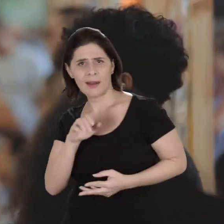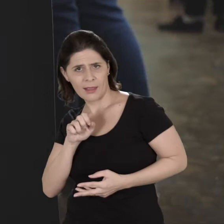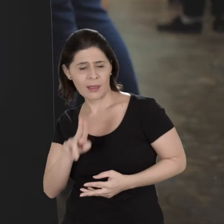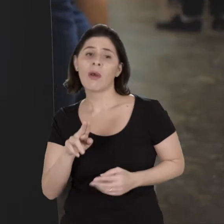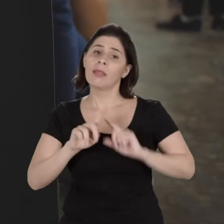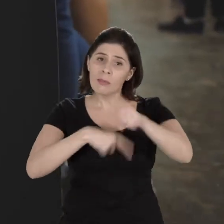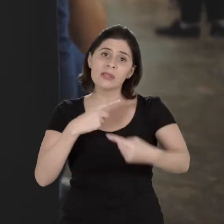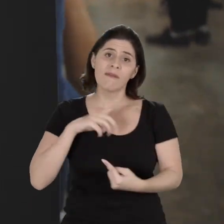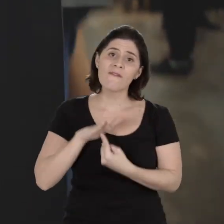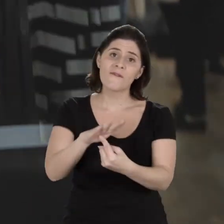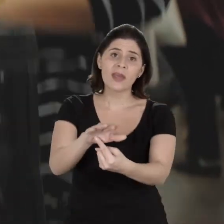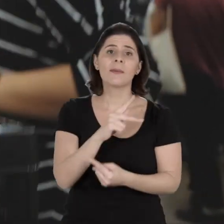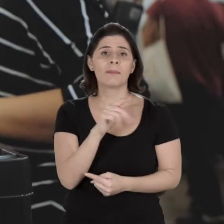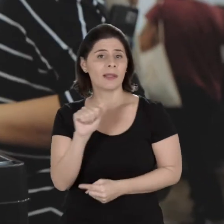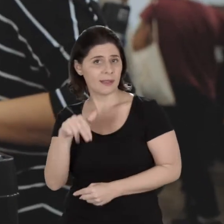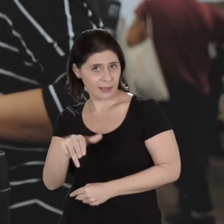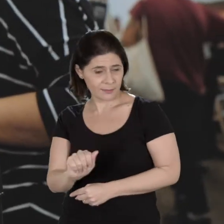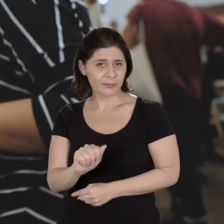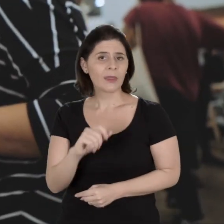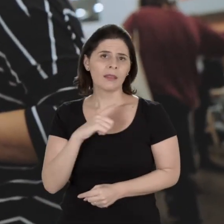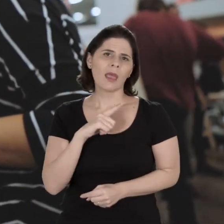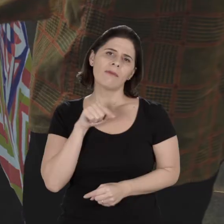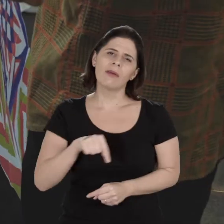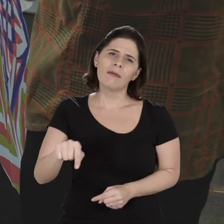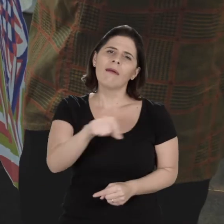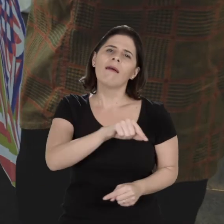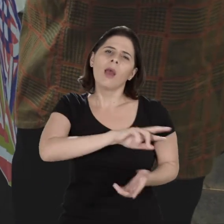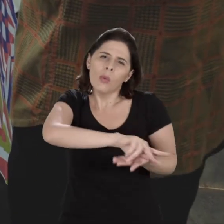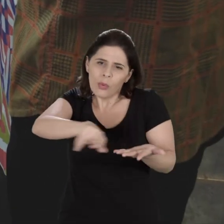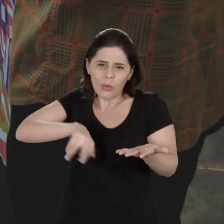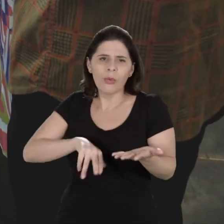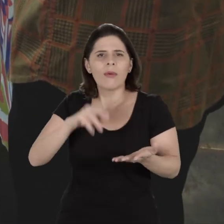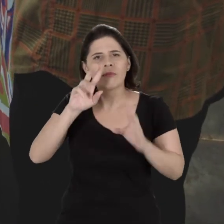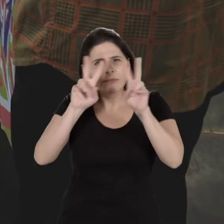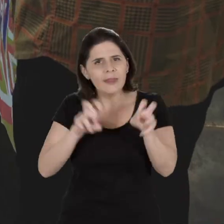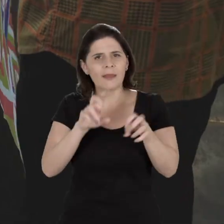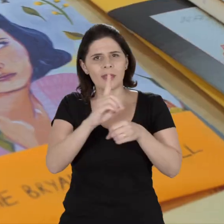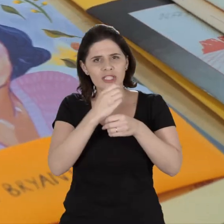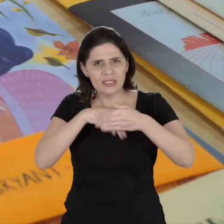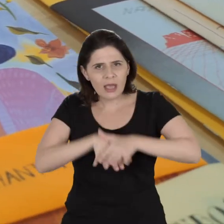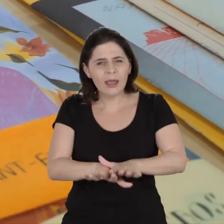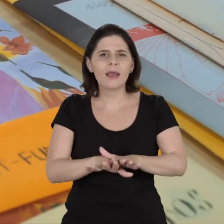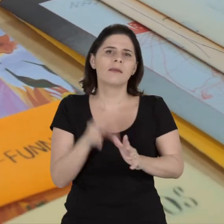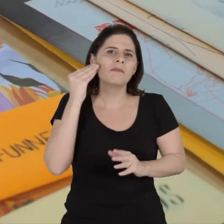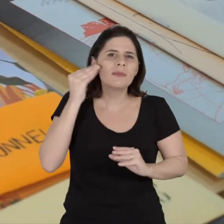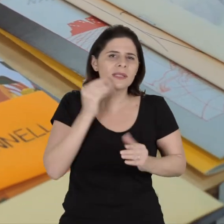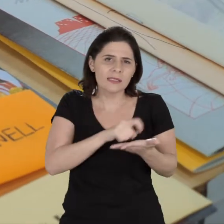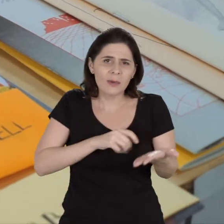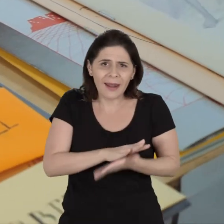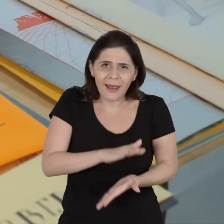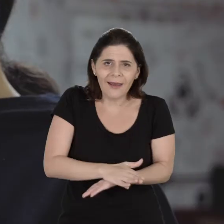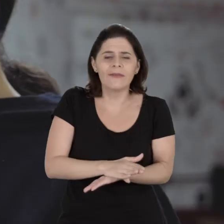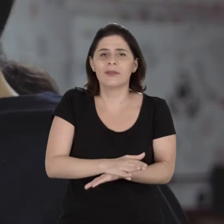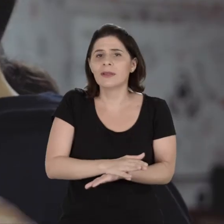outra coisa, que não é nem tanto fanzine, é mais o zine mesmo, é artístico, assim, né? Mas esse lance mais do design, da experimentação